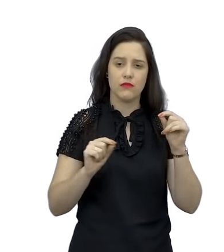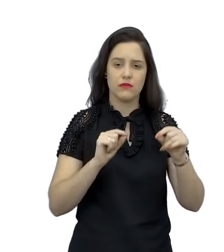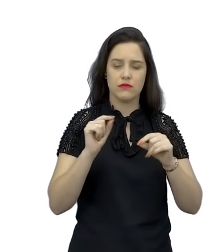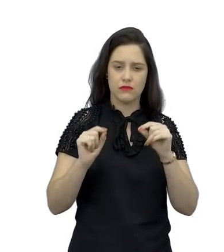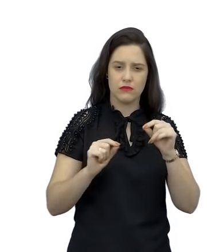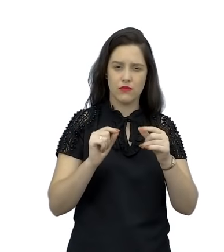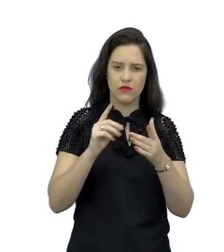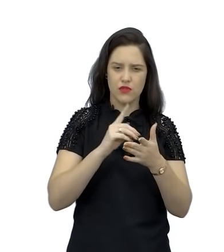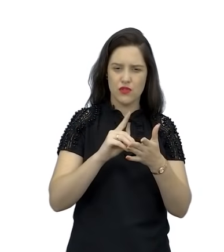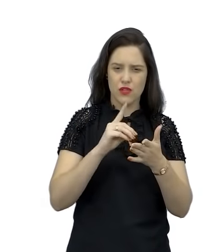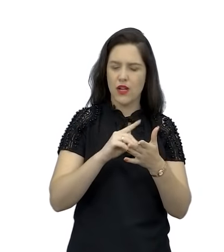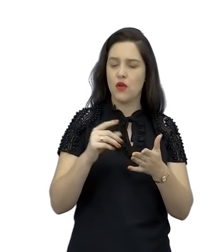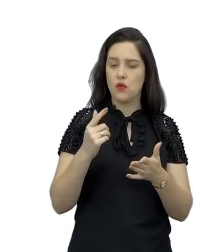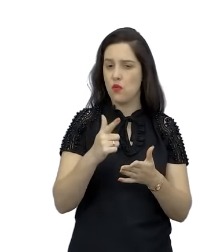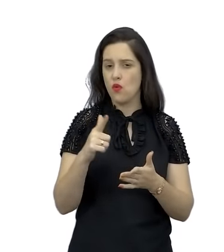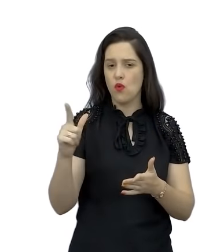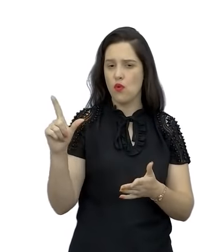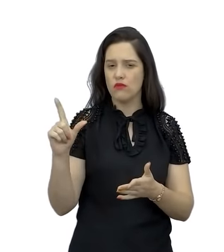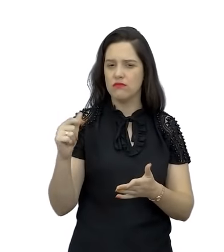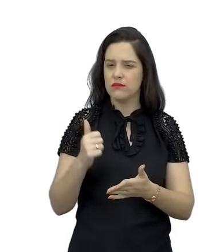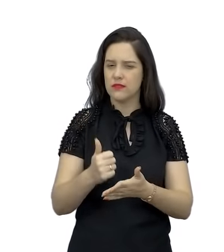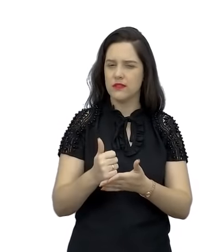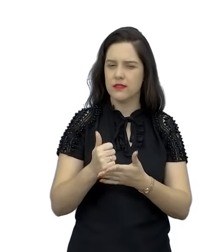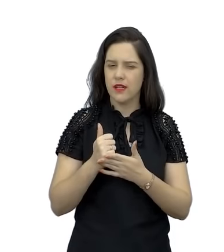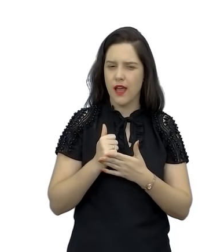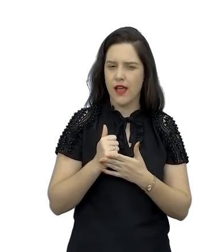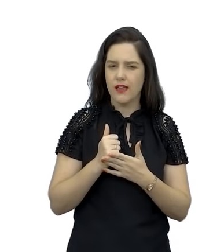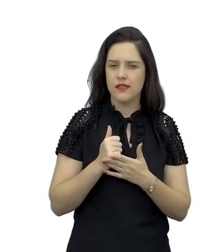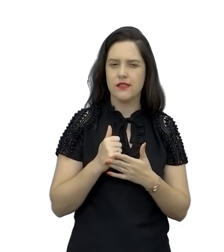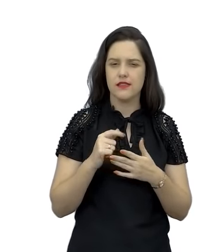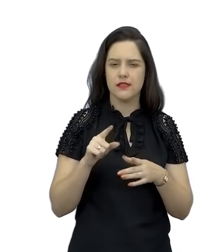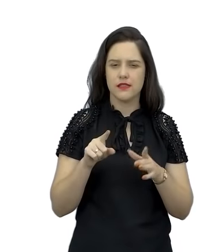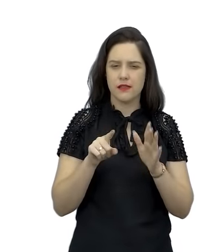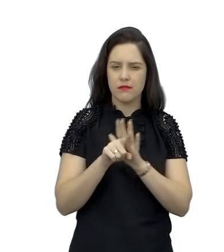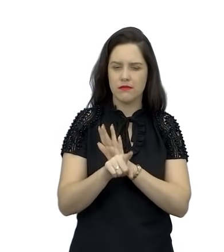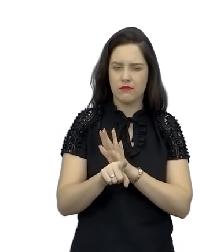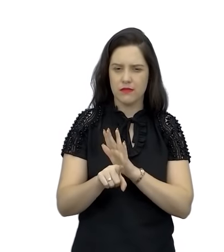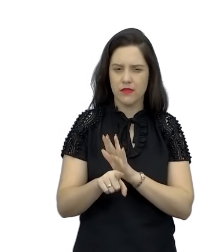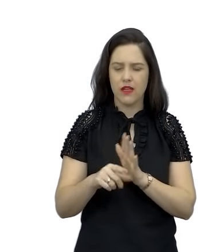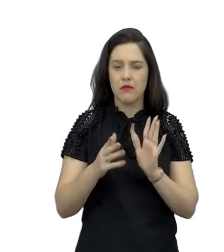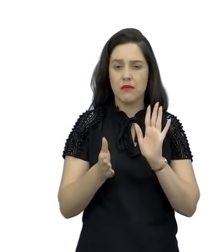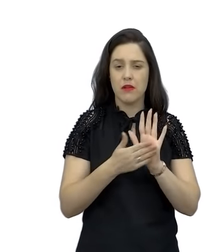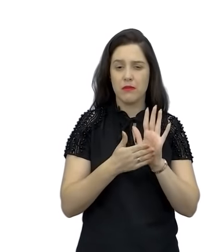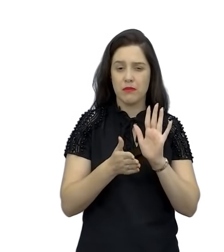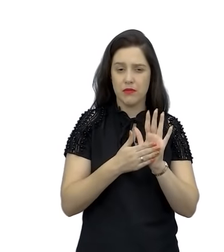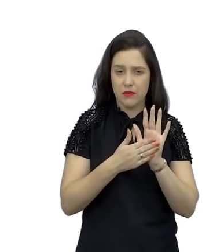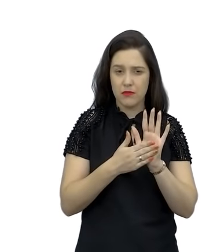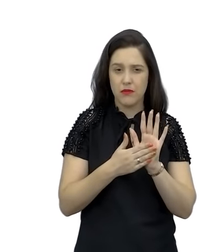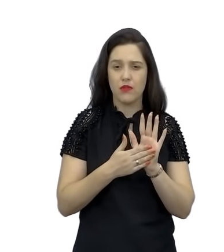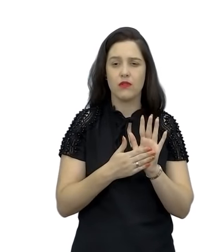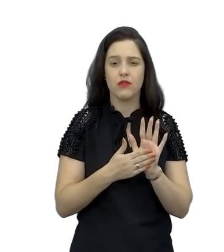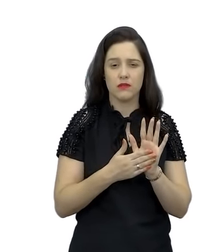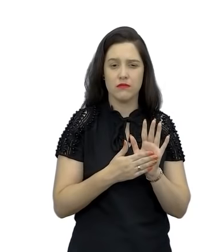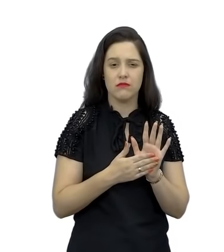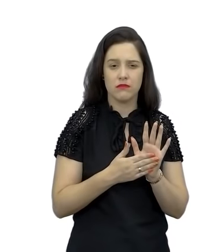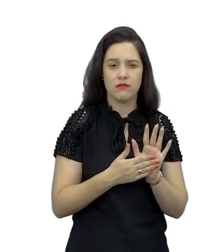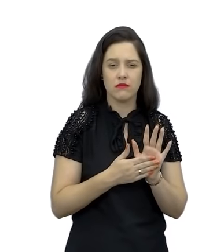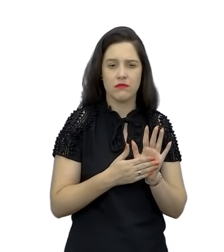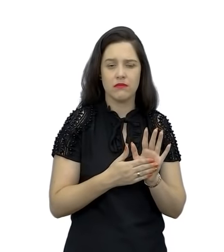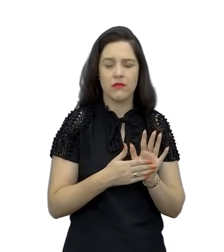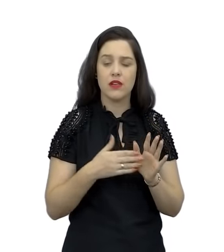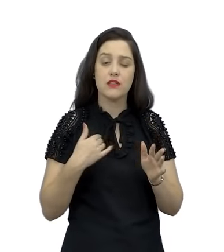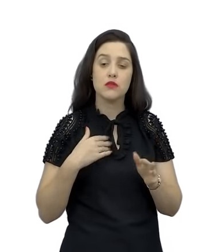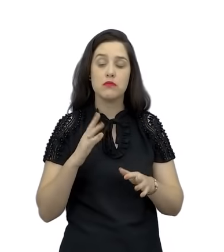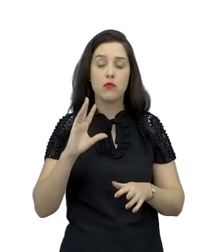dicionário, a gente traz também, que é uma questão também, é uma proposta de uma